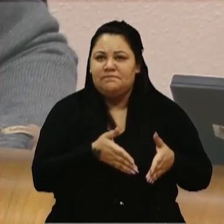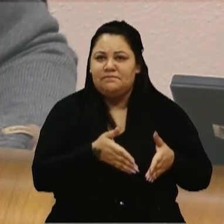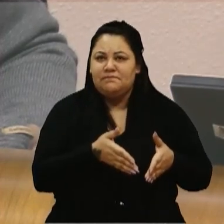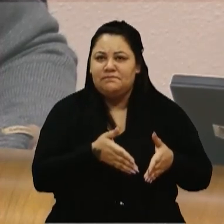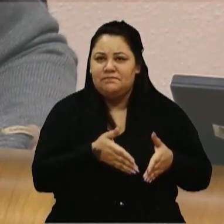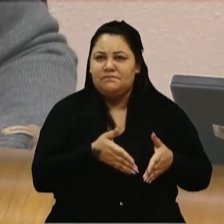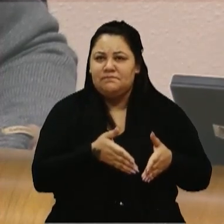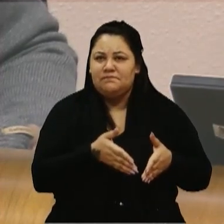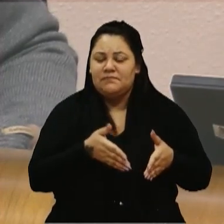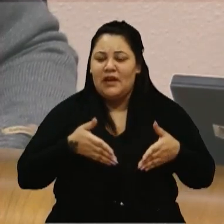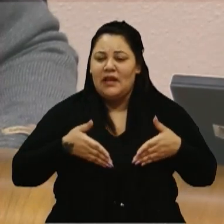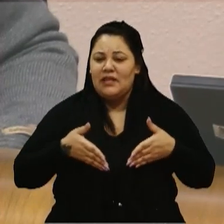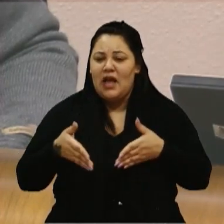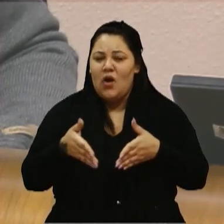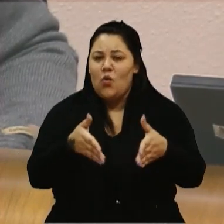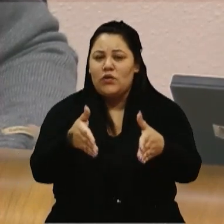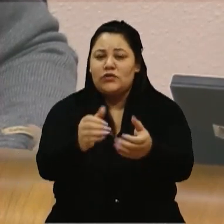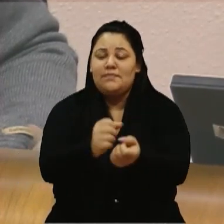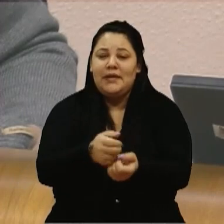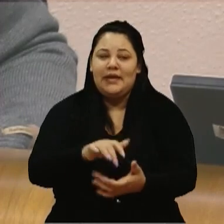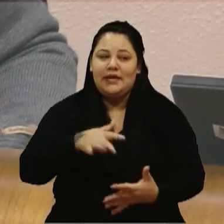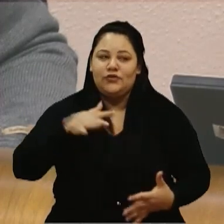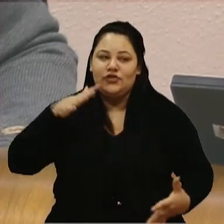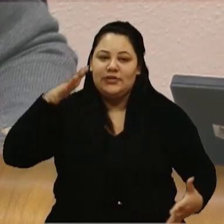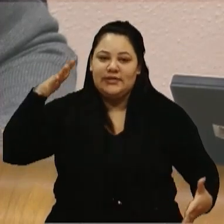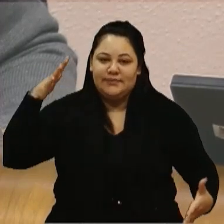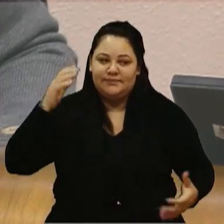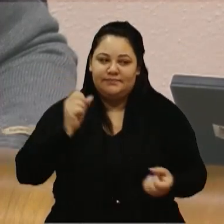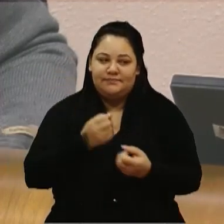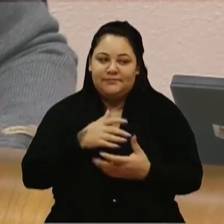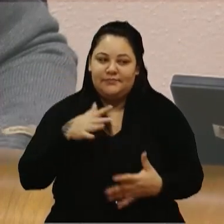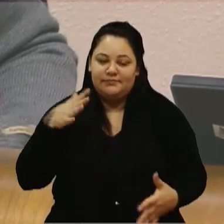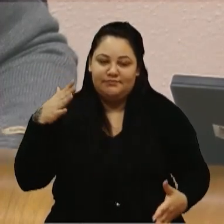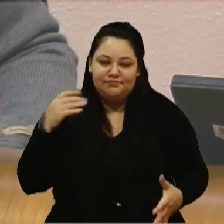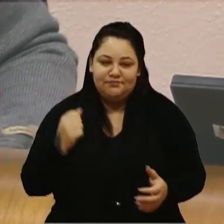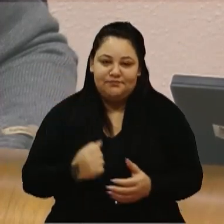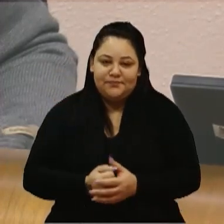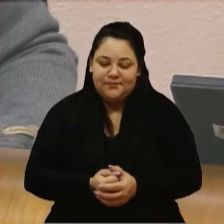na rua do Vila Lobos, lá dos